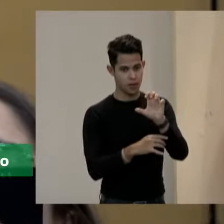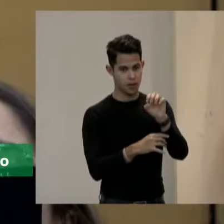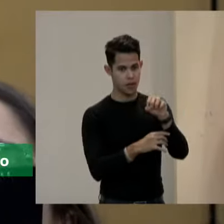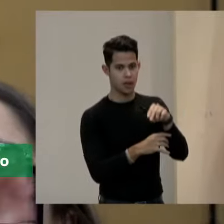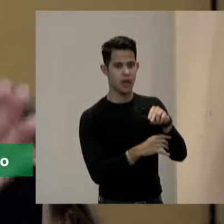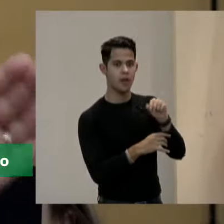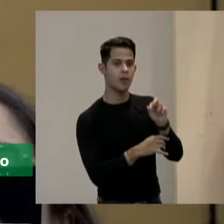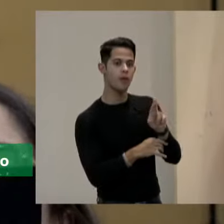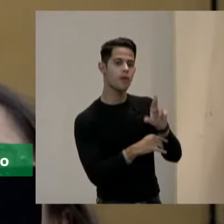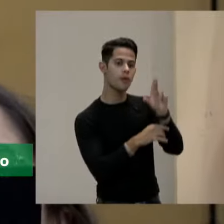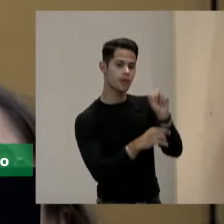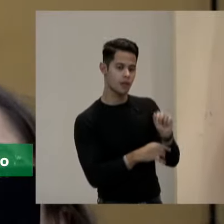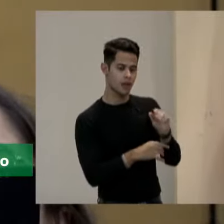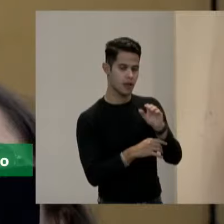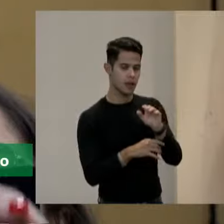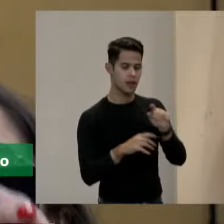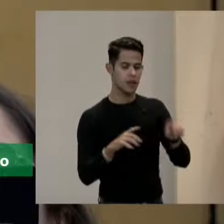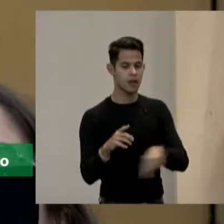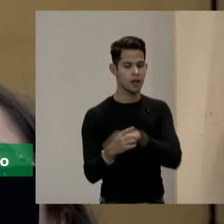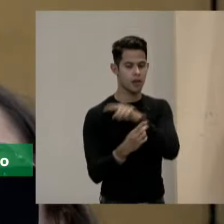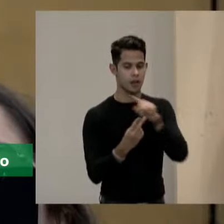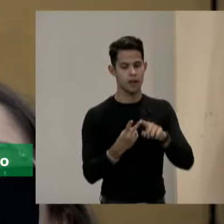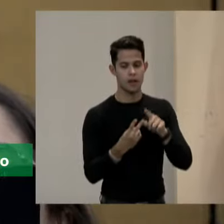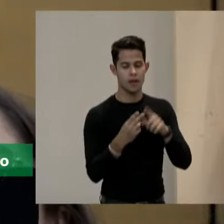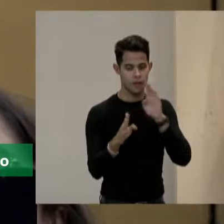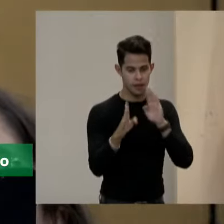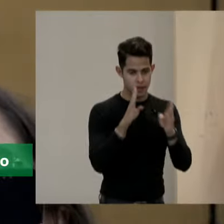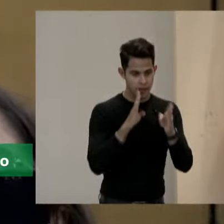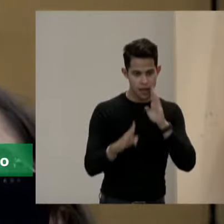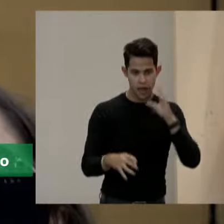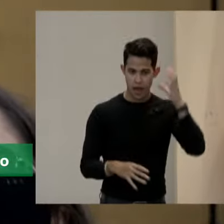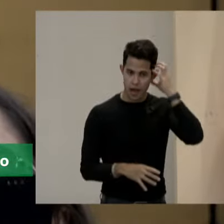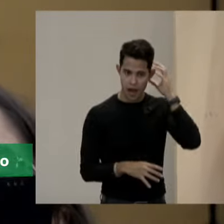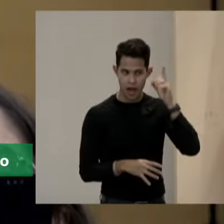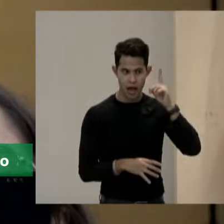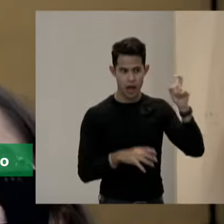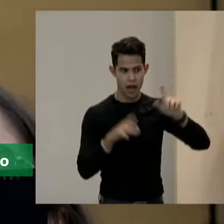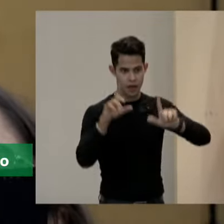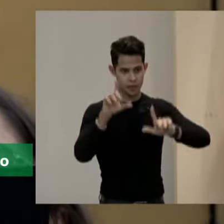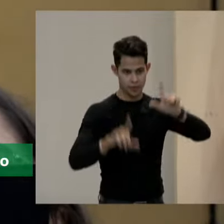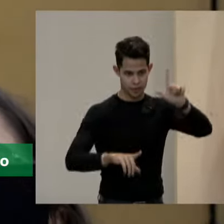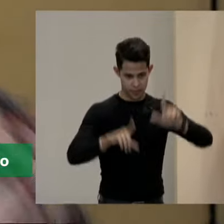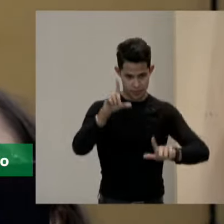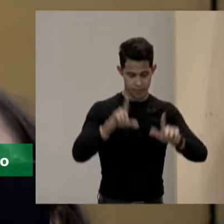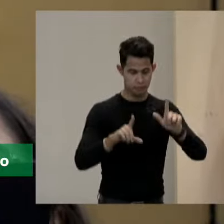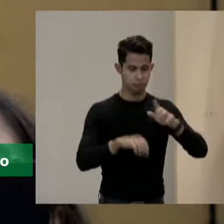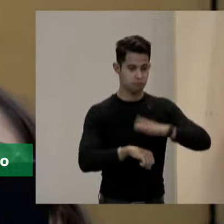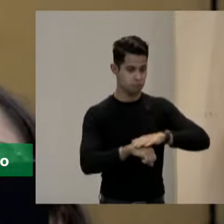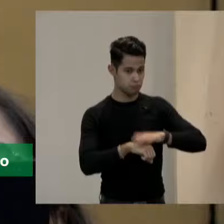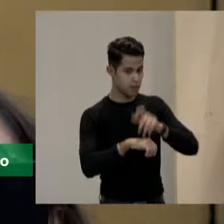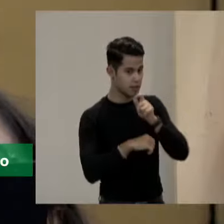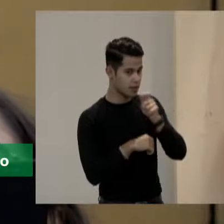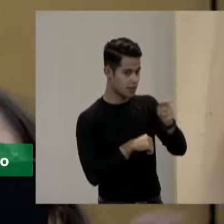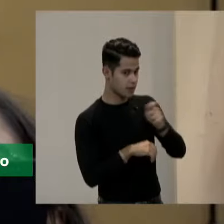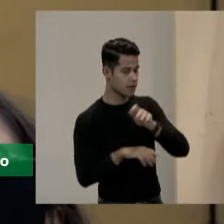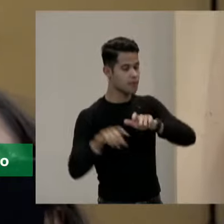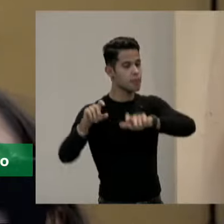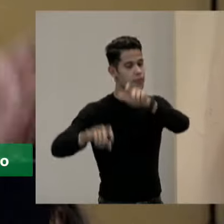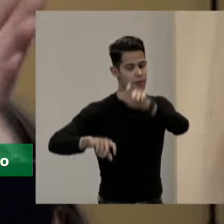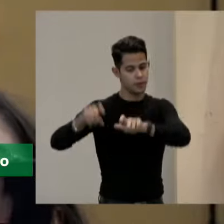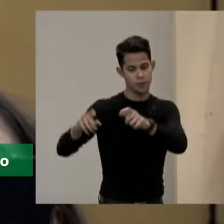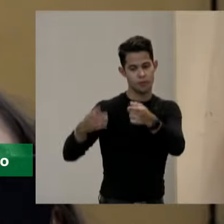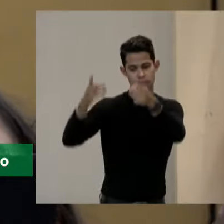e também pelo Facebook Rádio TV Uninter. Eu entrevisto pessoas com deficiência